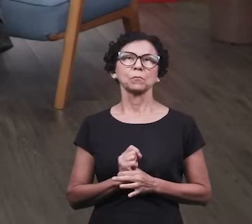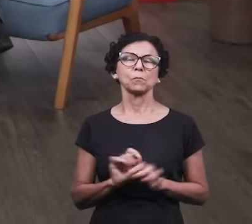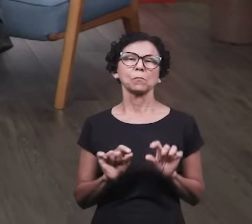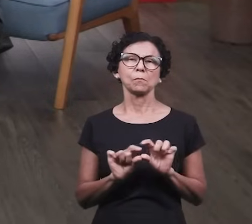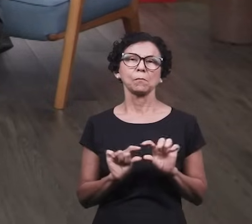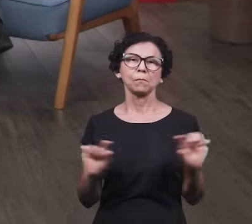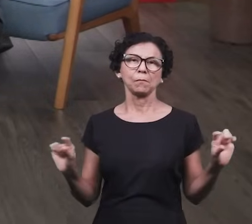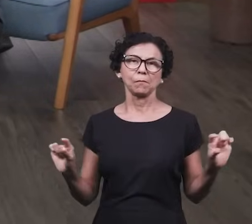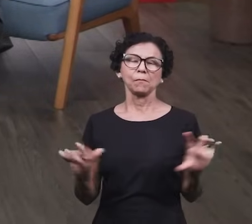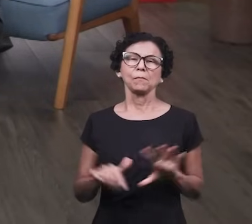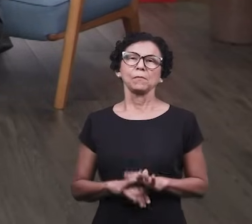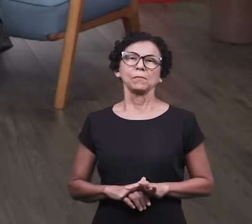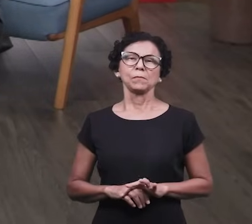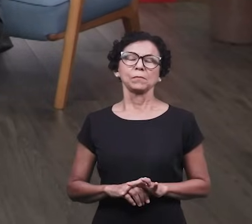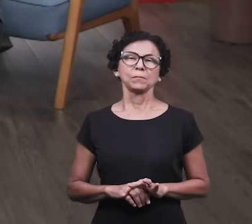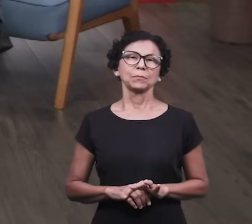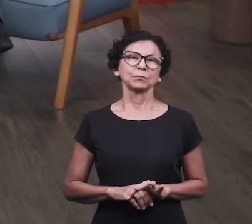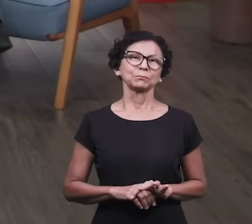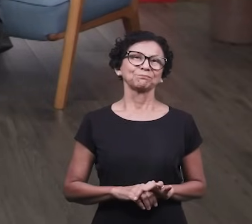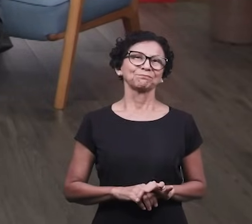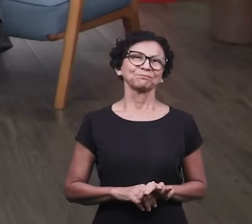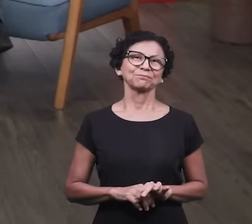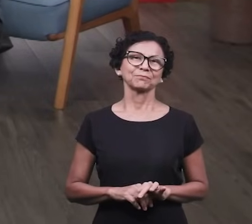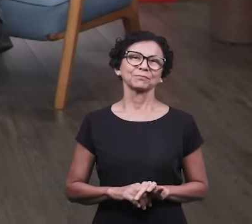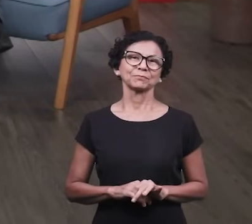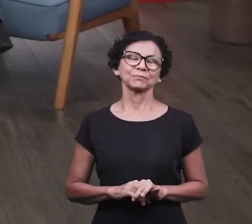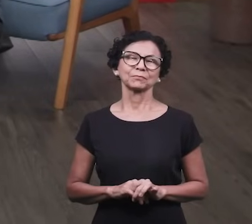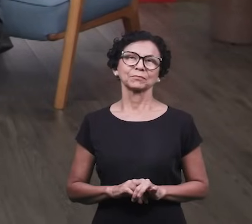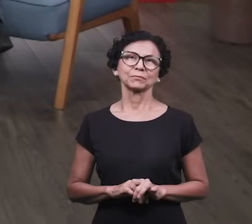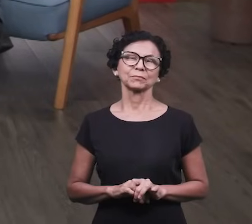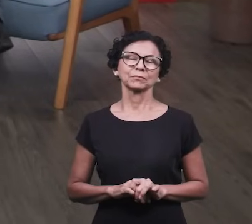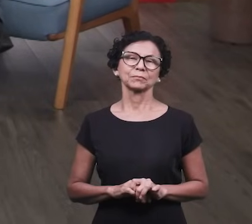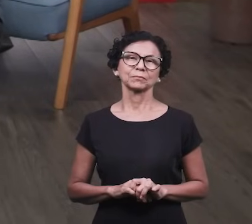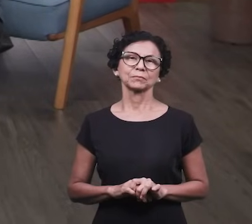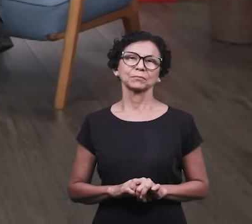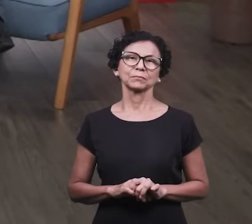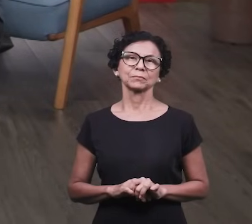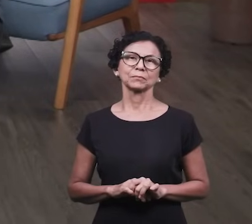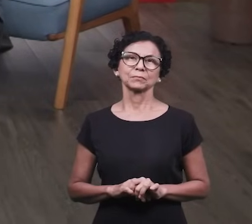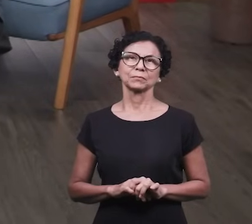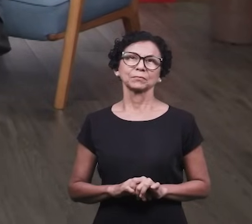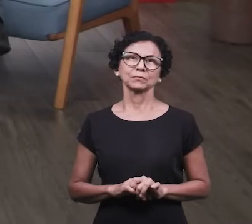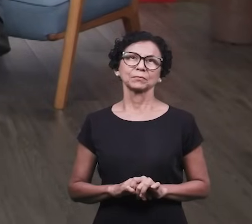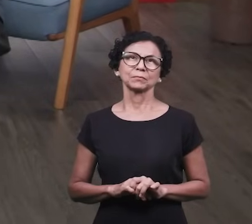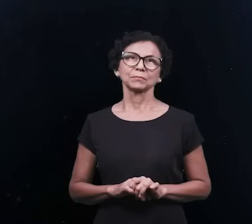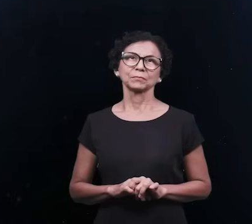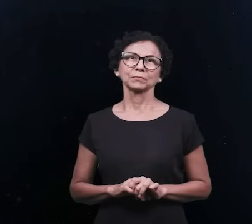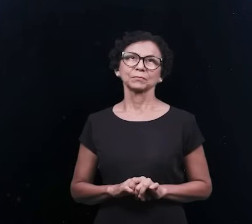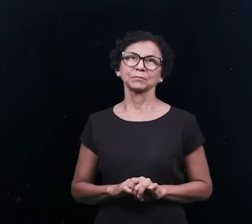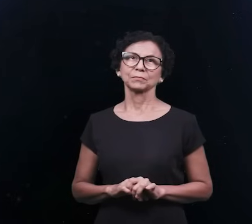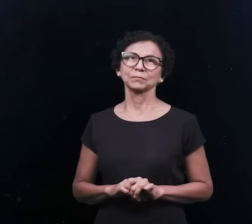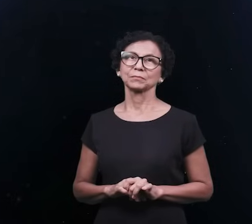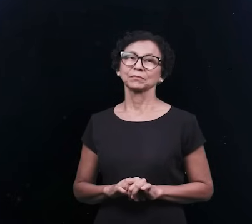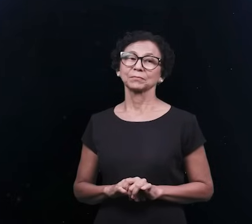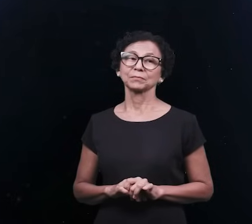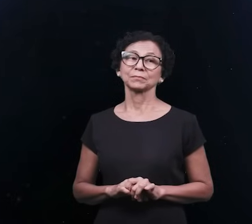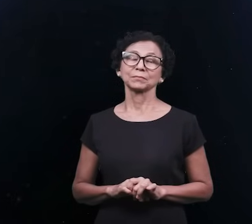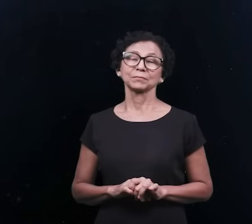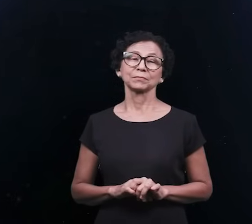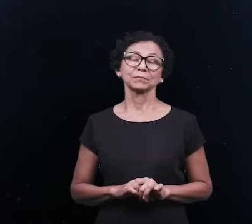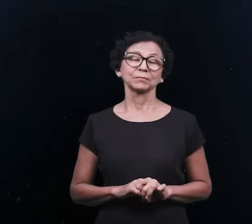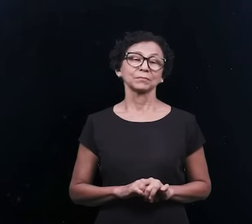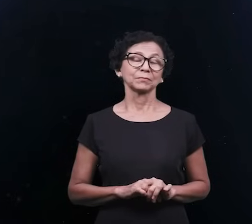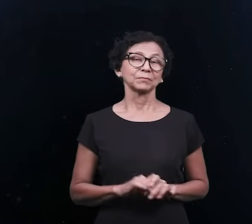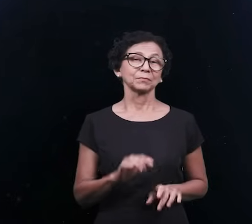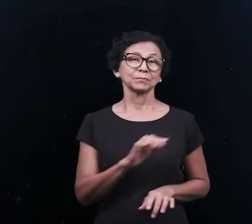sido tratada, sempre abordada recentemente. Cantares 3,7 diz assim: Eis que é